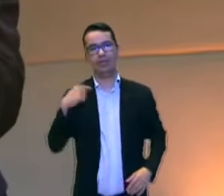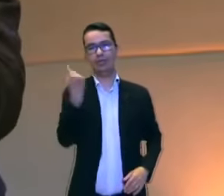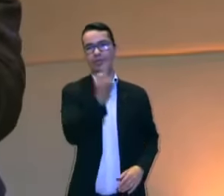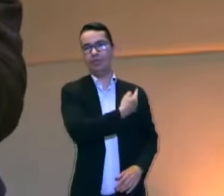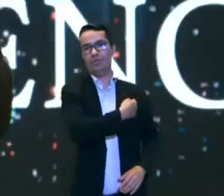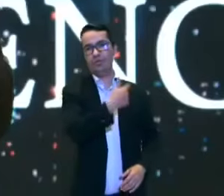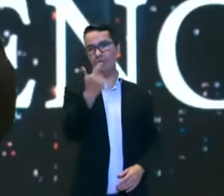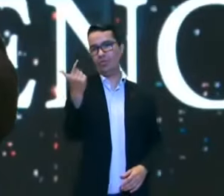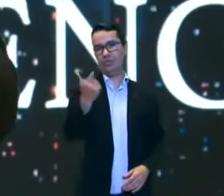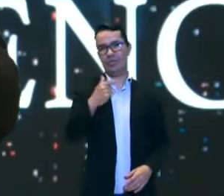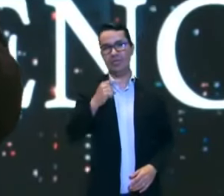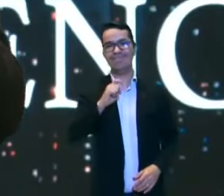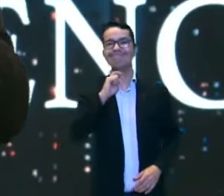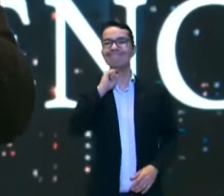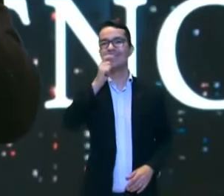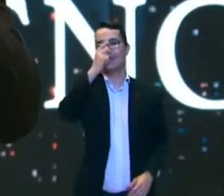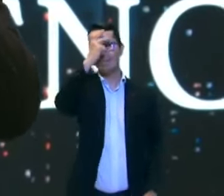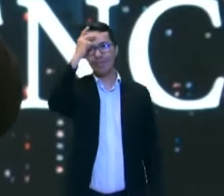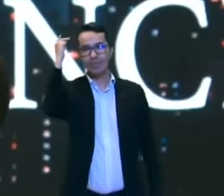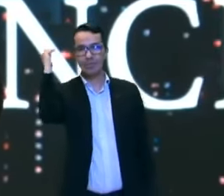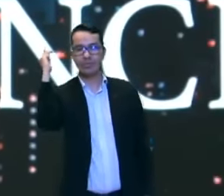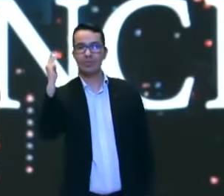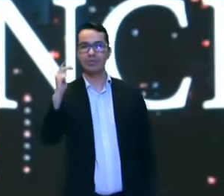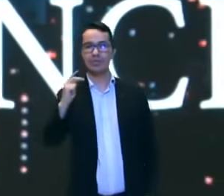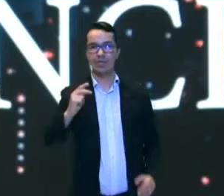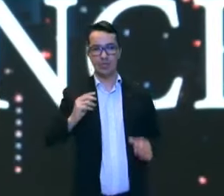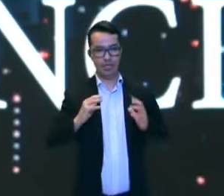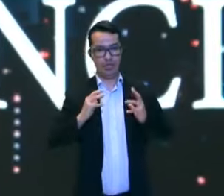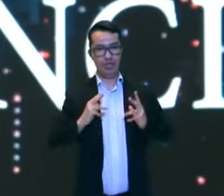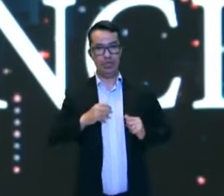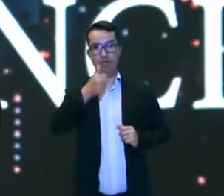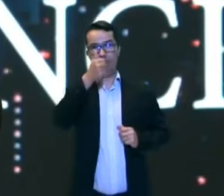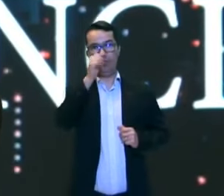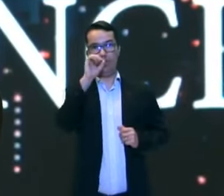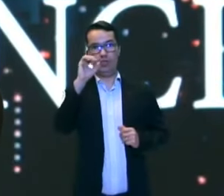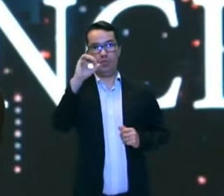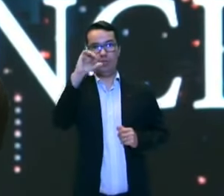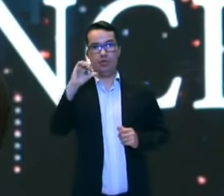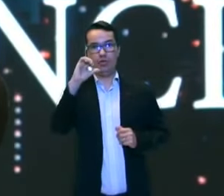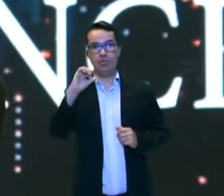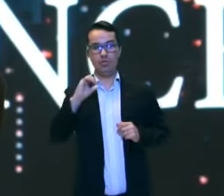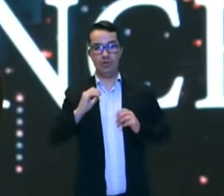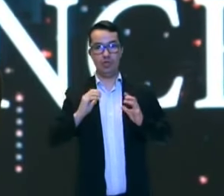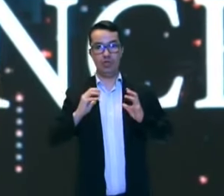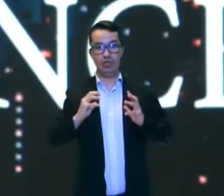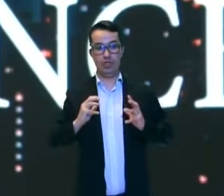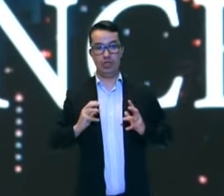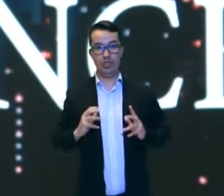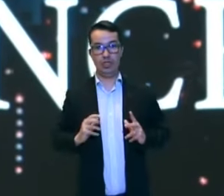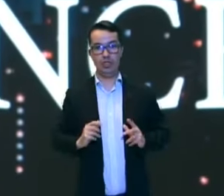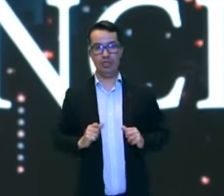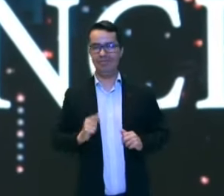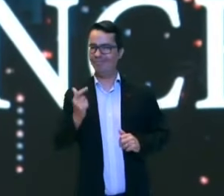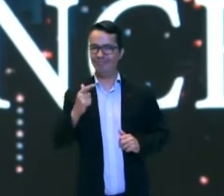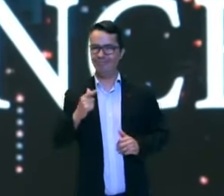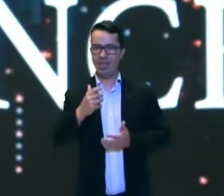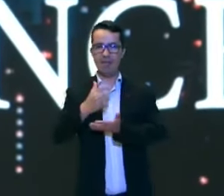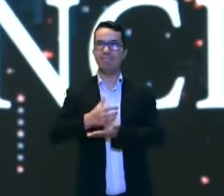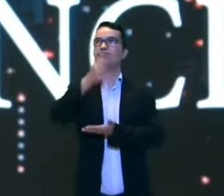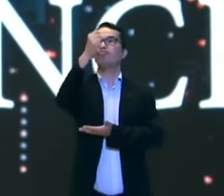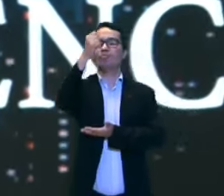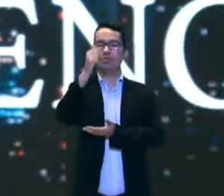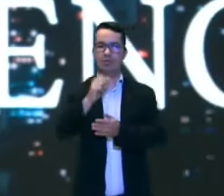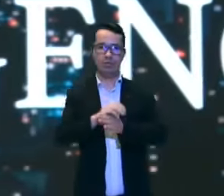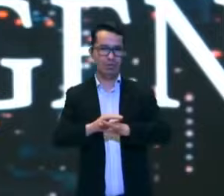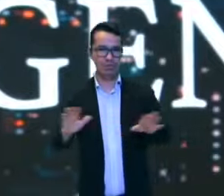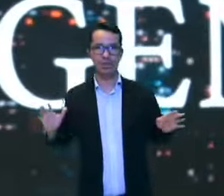não. Pensamentos ruins passam pela sua cabeça, sim. Passam pela minha também. Mas